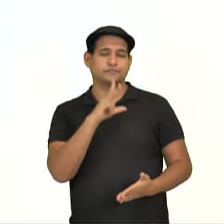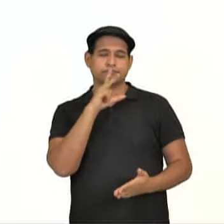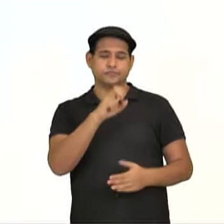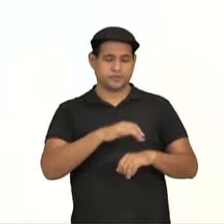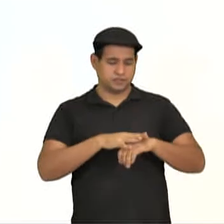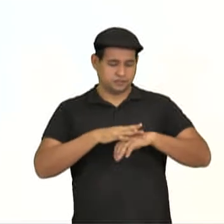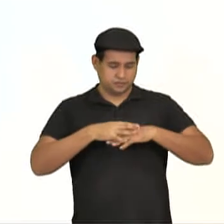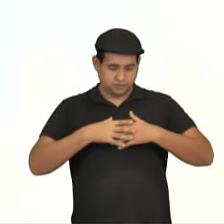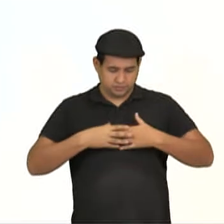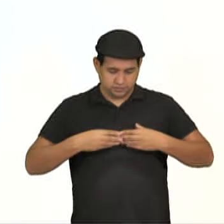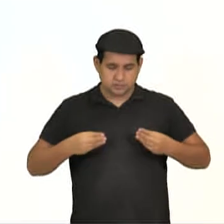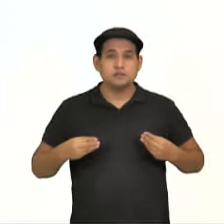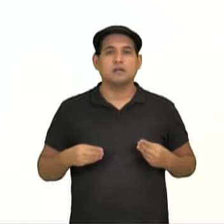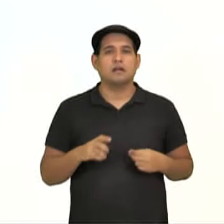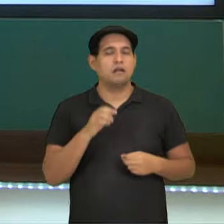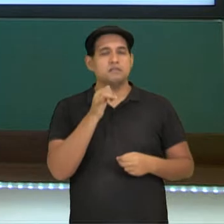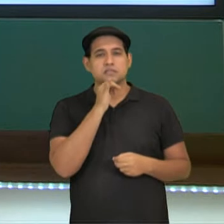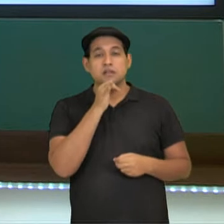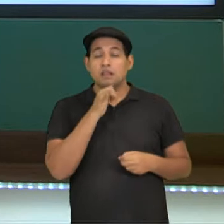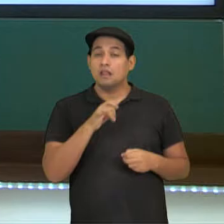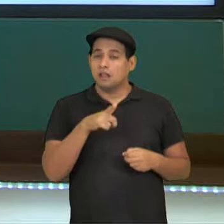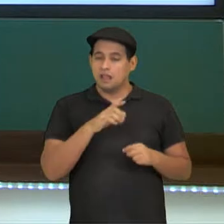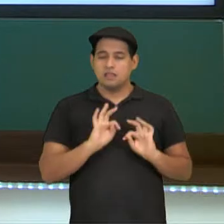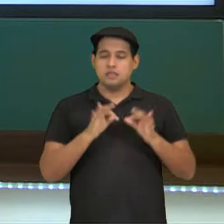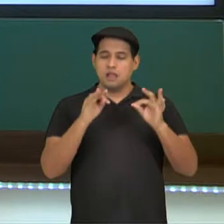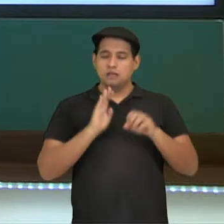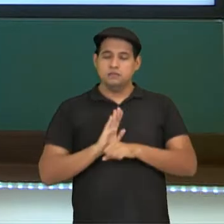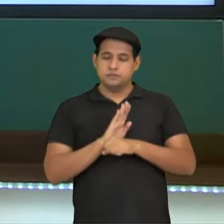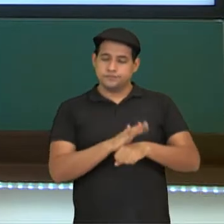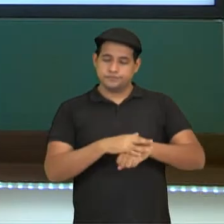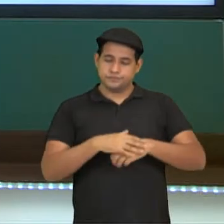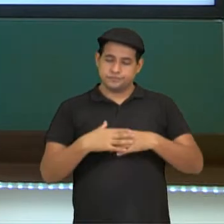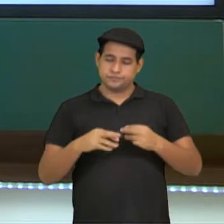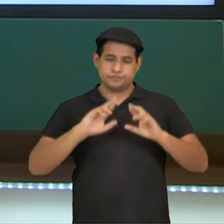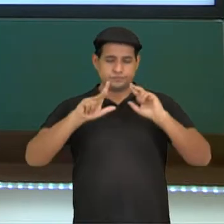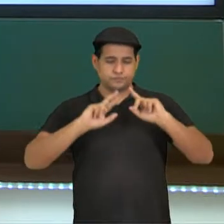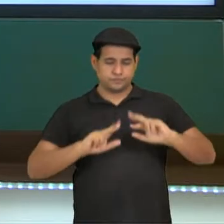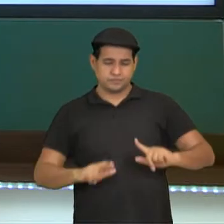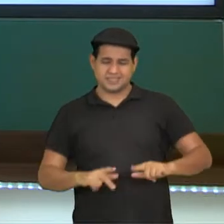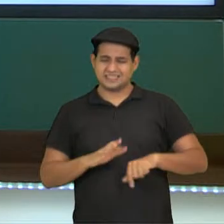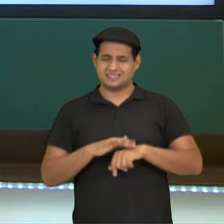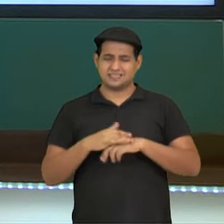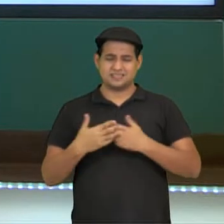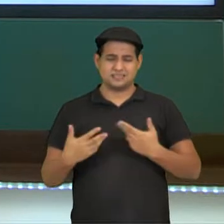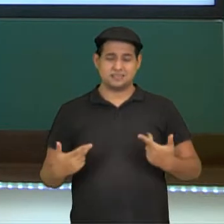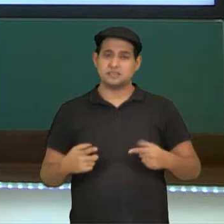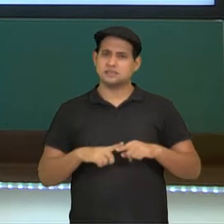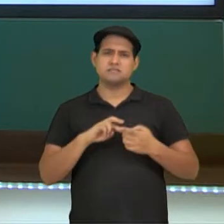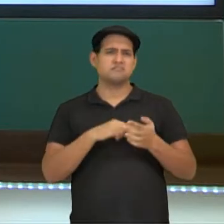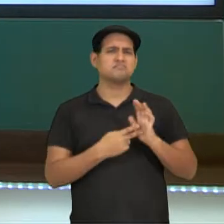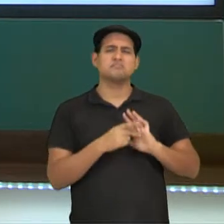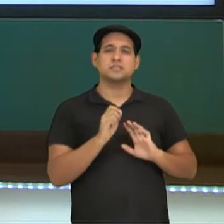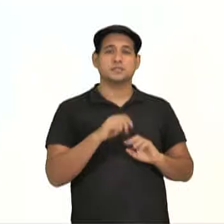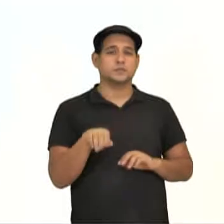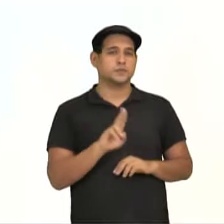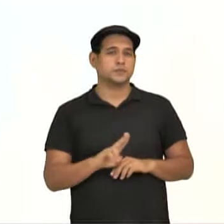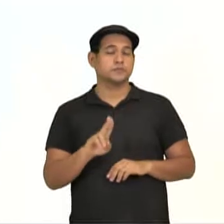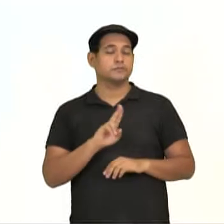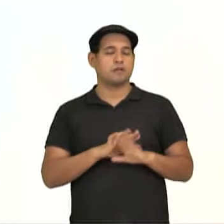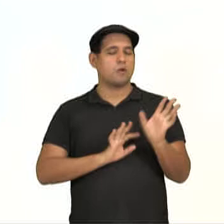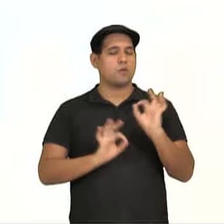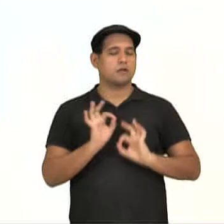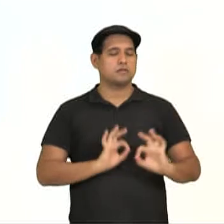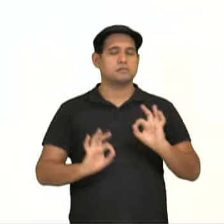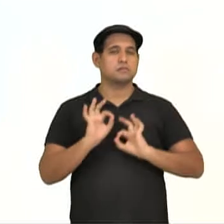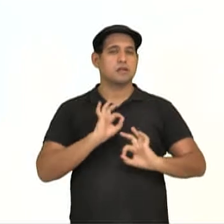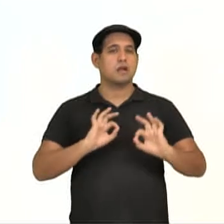cura, tá? Então, eles acreditam que essa técnica auxilia na cura de diversas enfermidades. Significa colocar em ordem